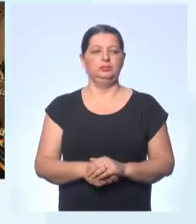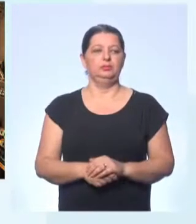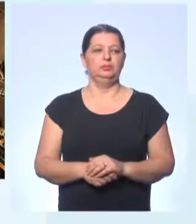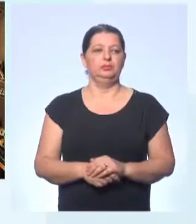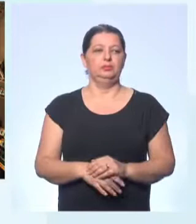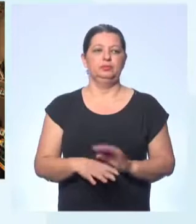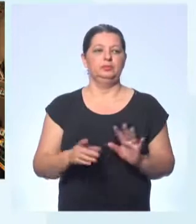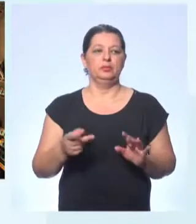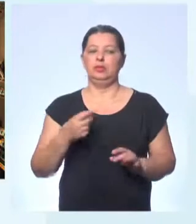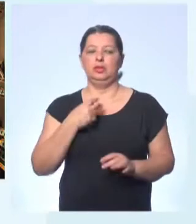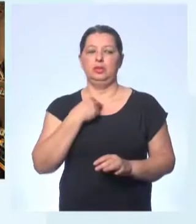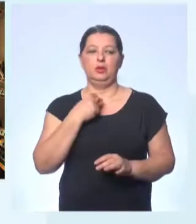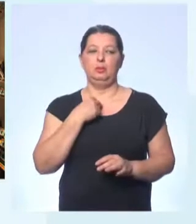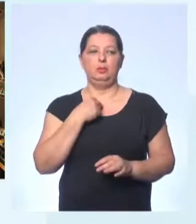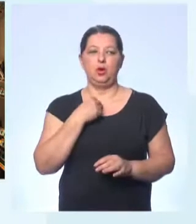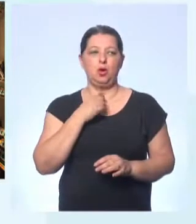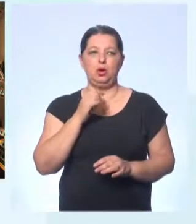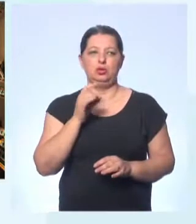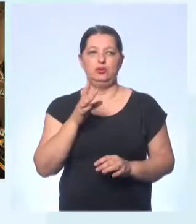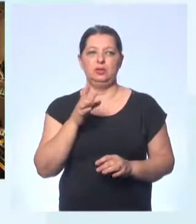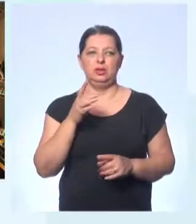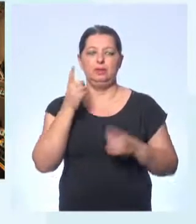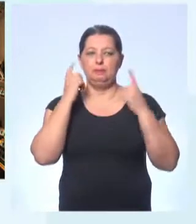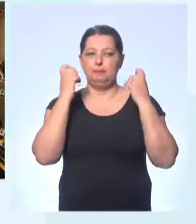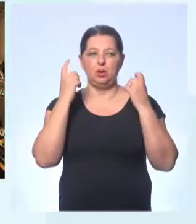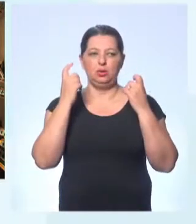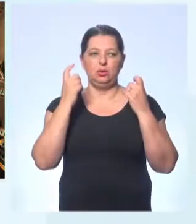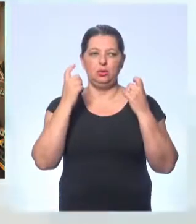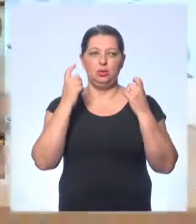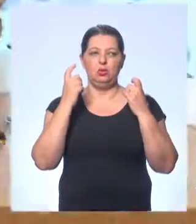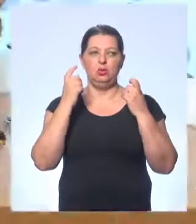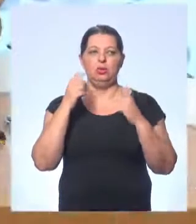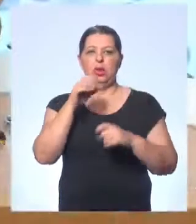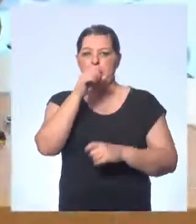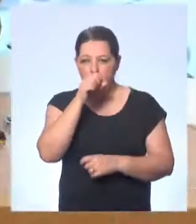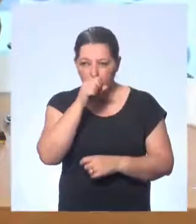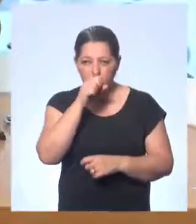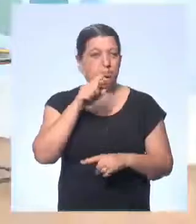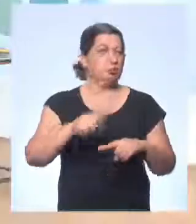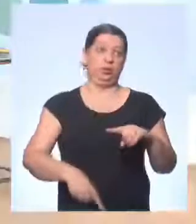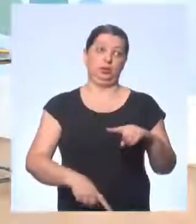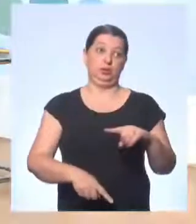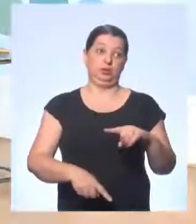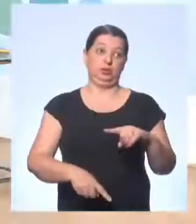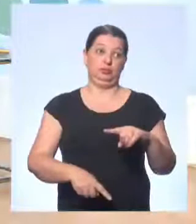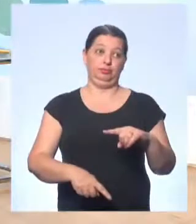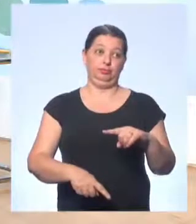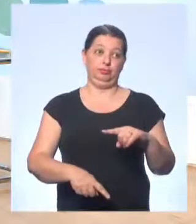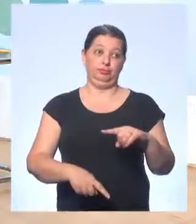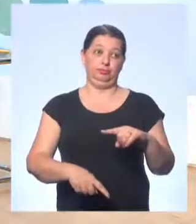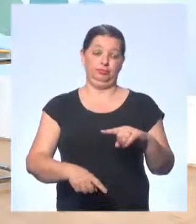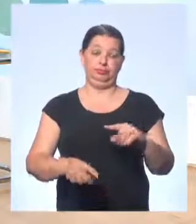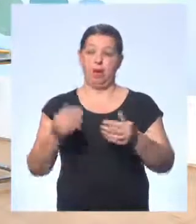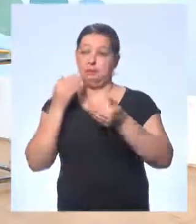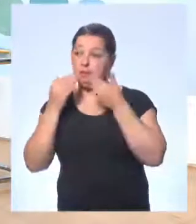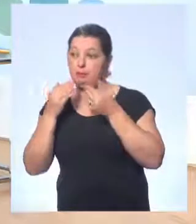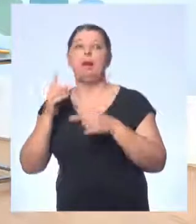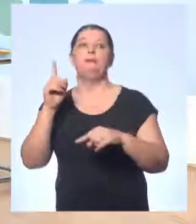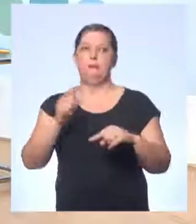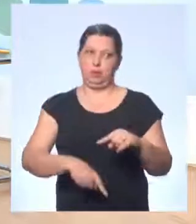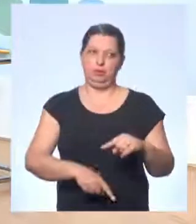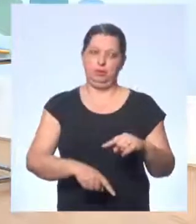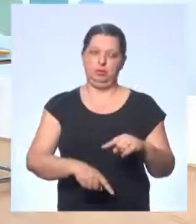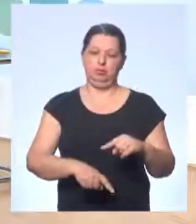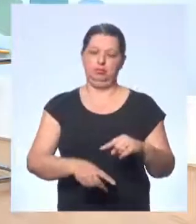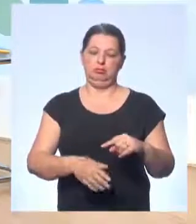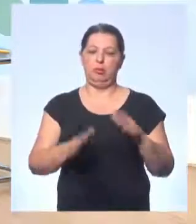um pio, né? Quanto mais você dançar. Tossir, imagina, você tá lá para contemplar a música. A